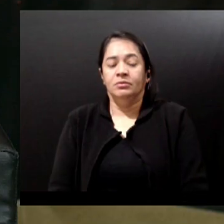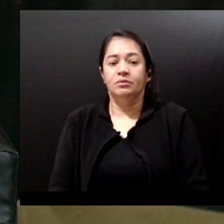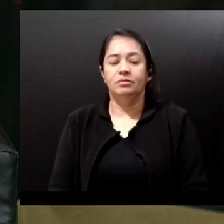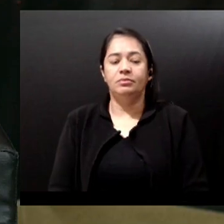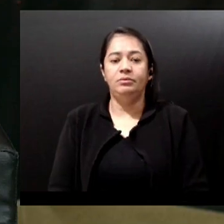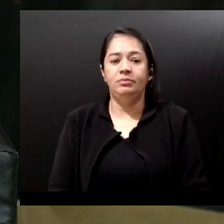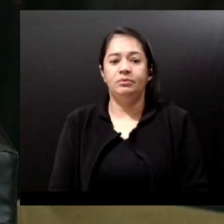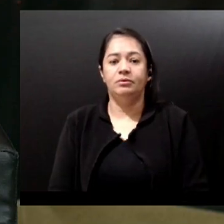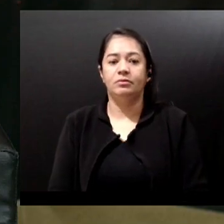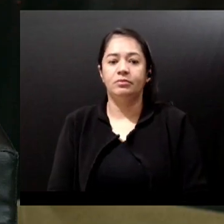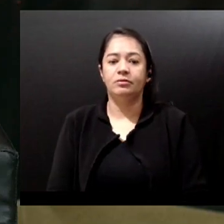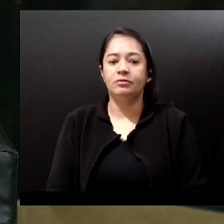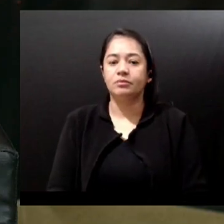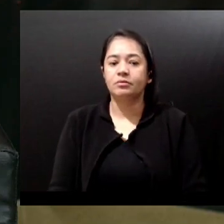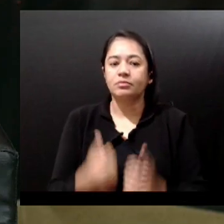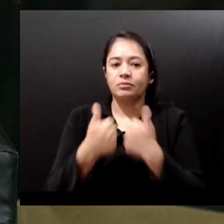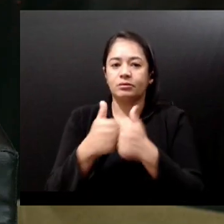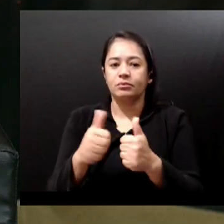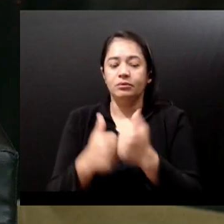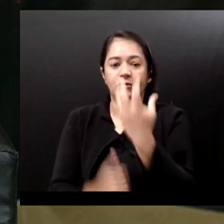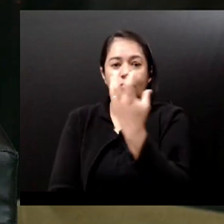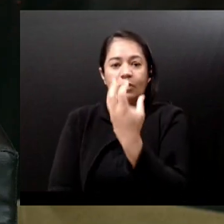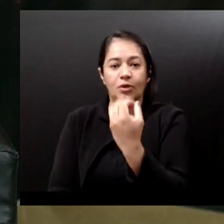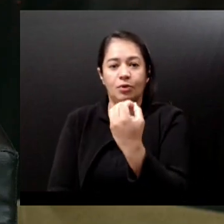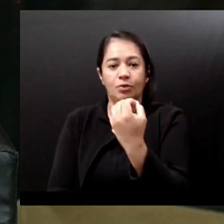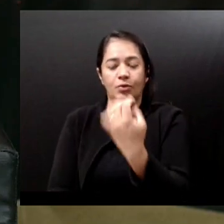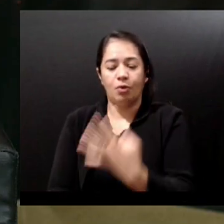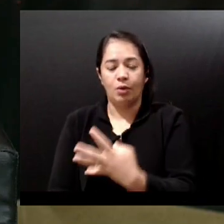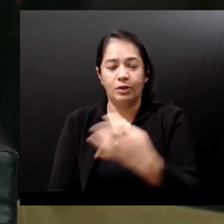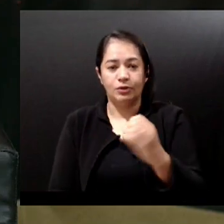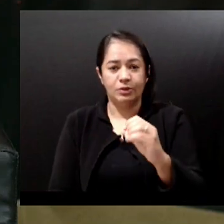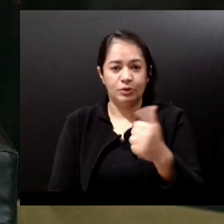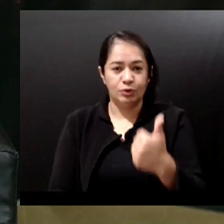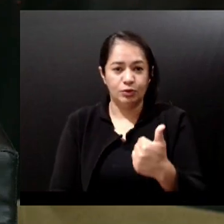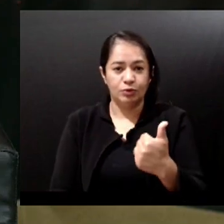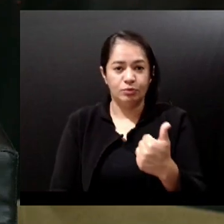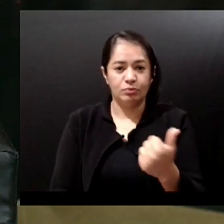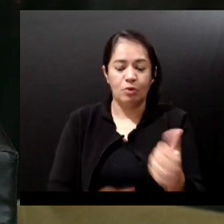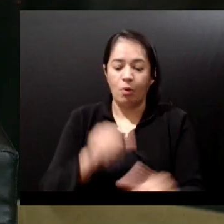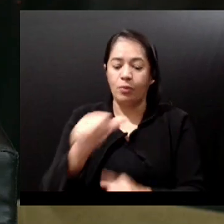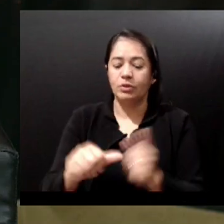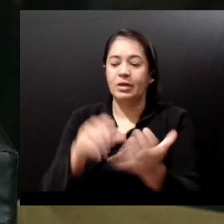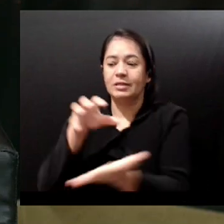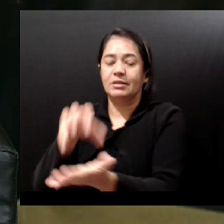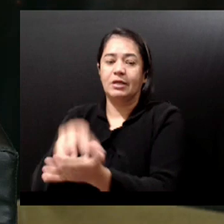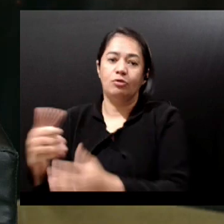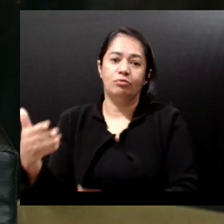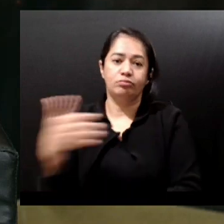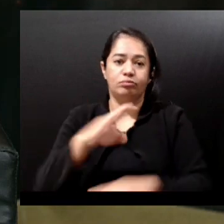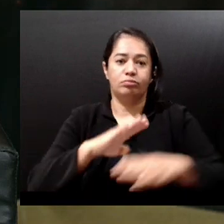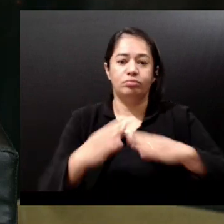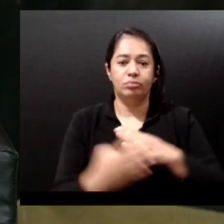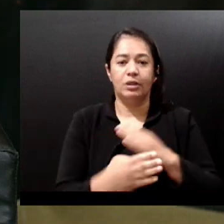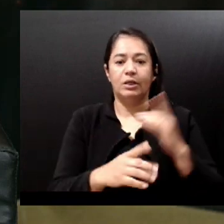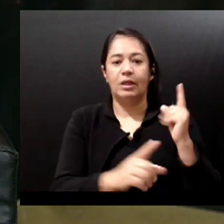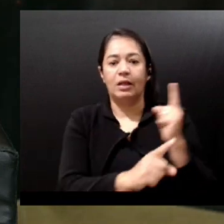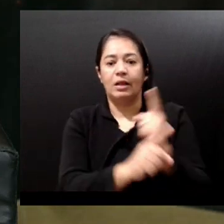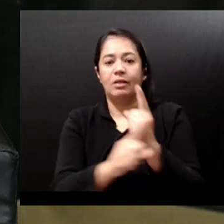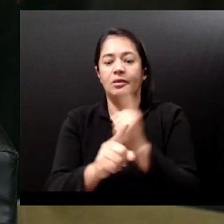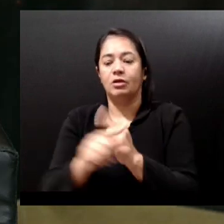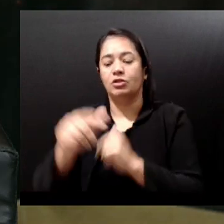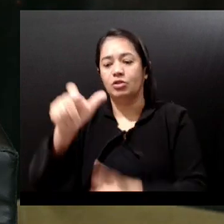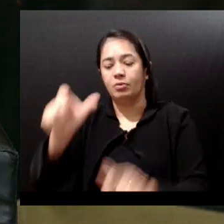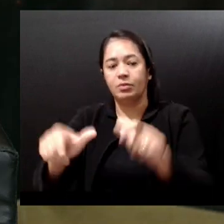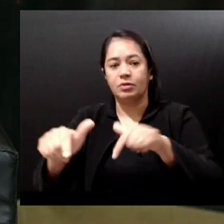401, o itinerário será ampliado no sentido centro-bairro, passando a atender trabalhadores da região das